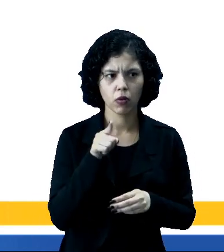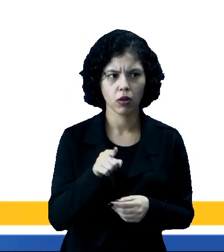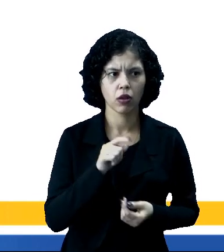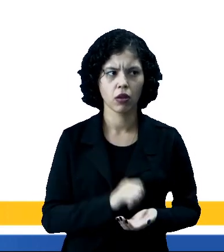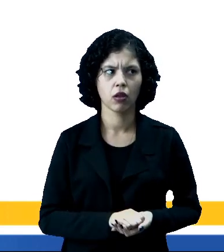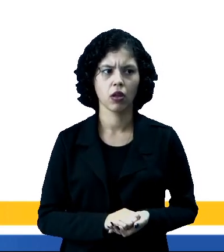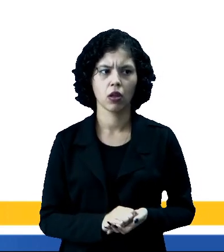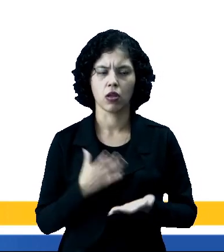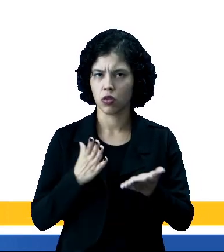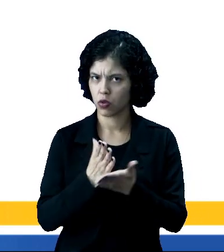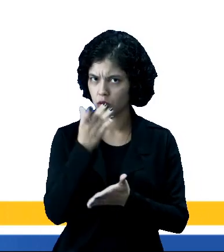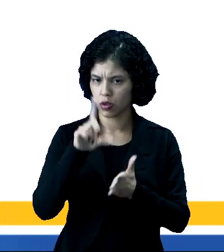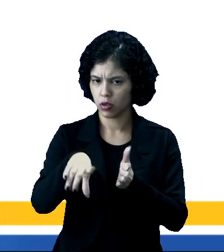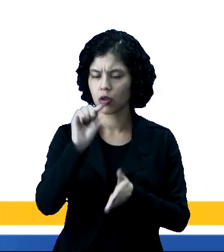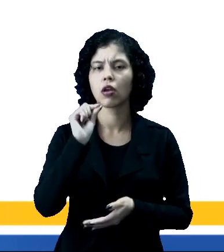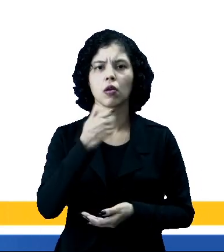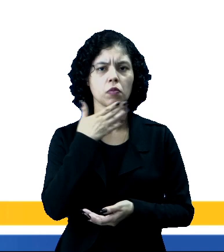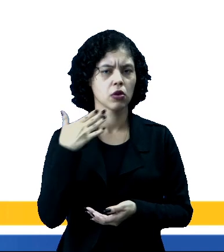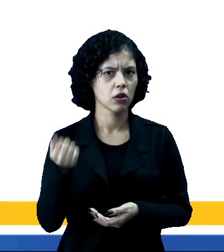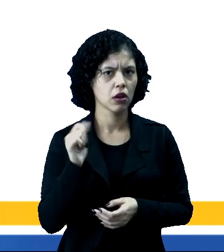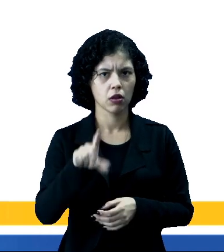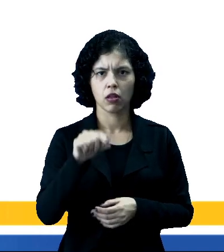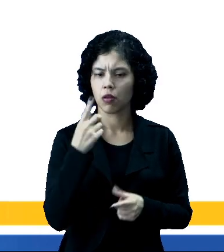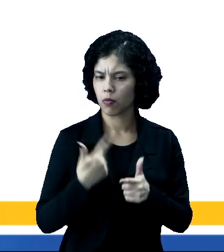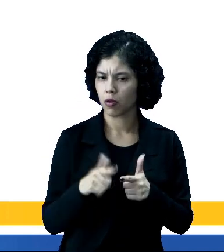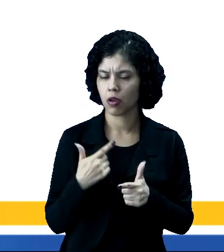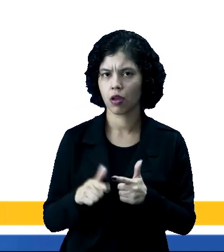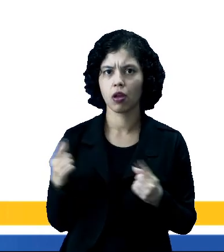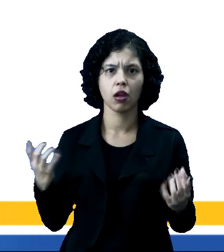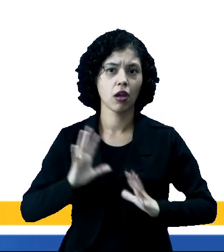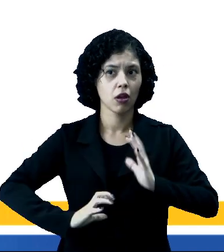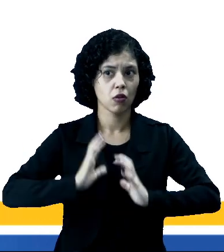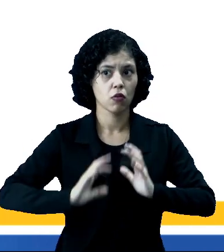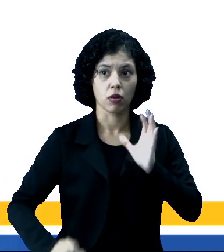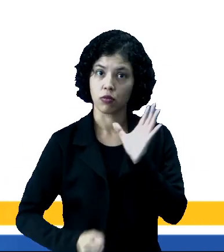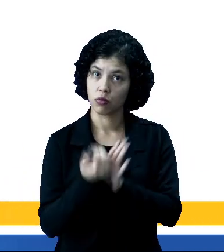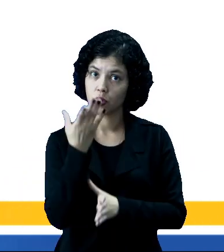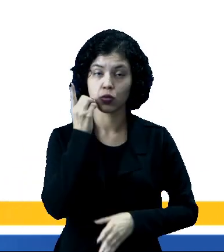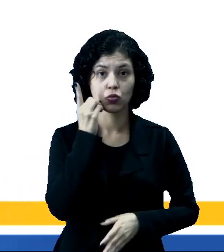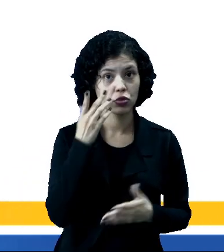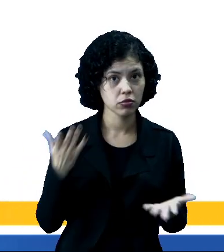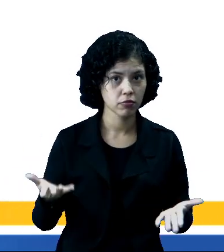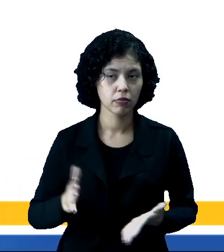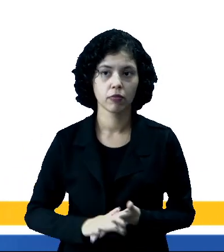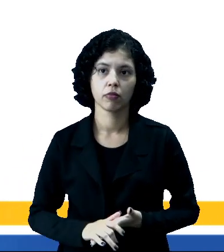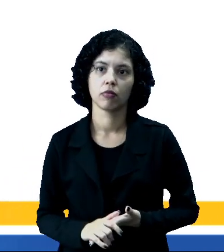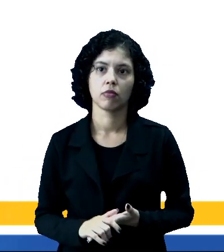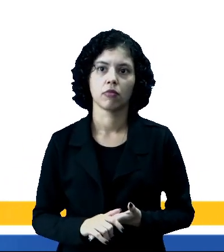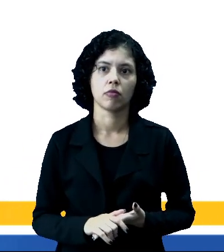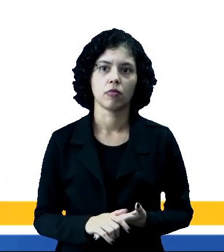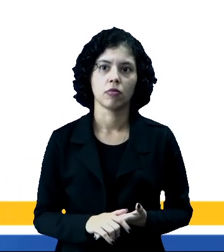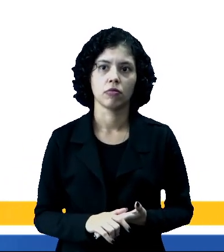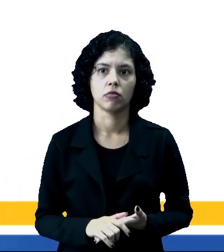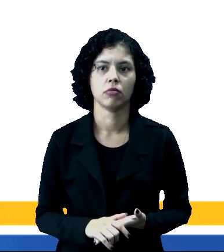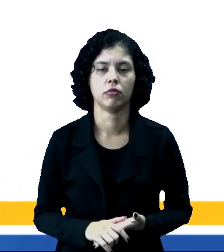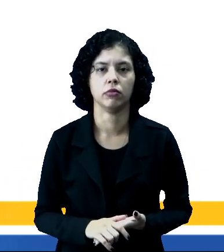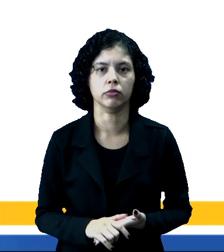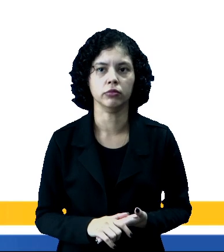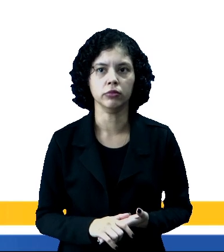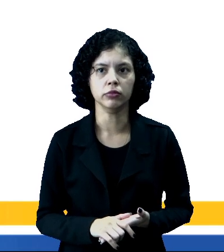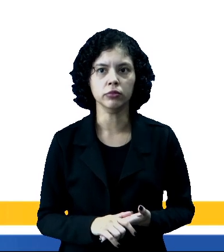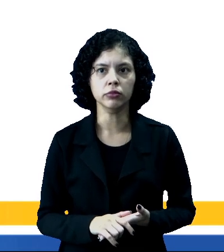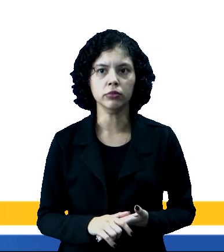você toma decisões ou faz para resolver problemas e conflitos que surjam no dia a dia? Qual é o teu